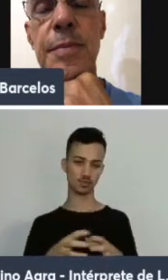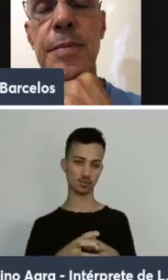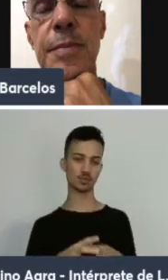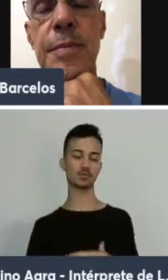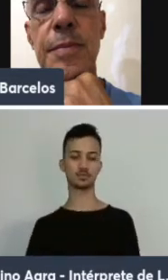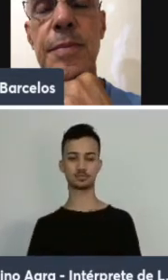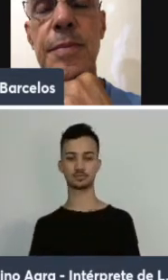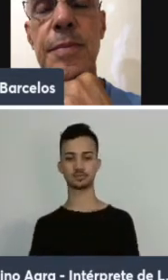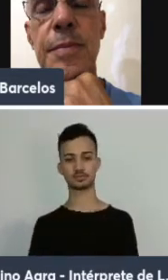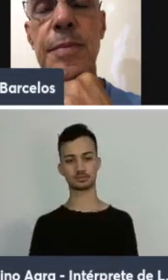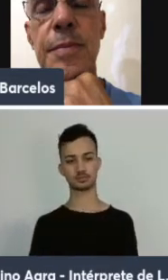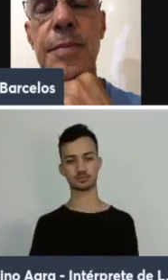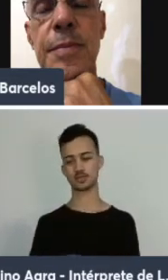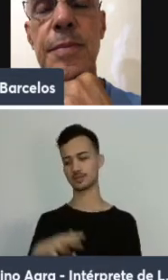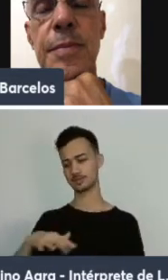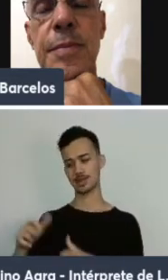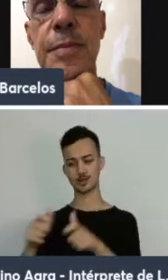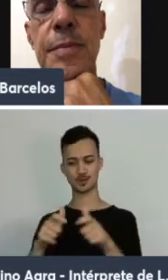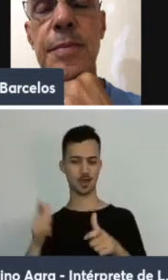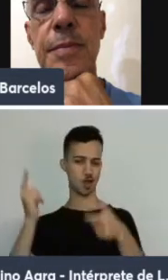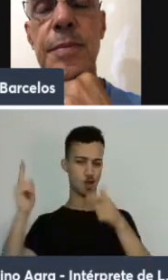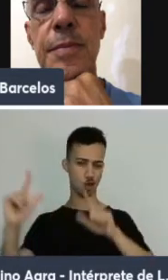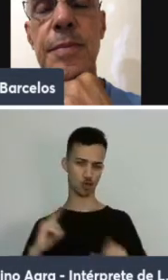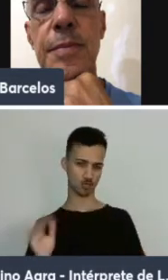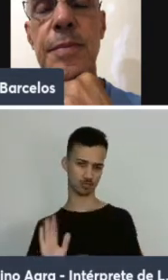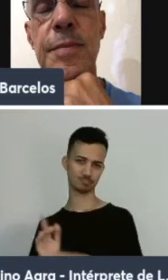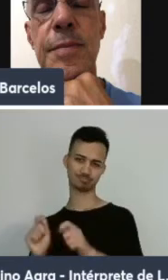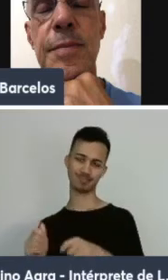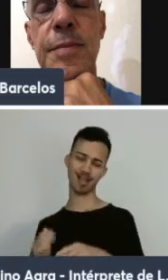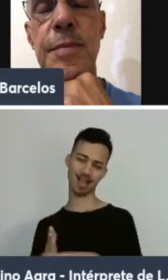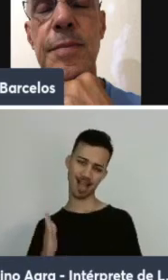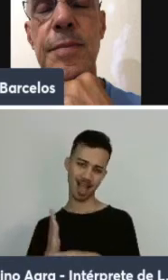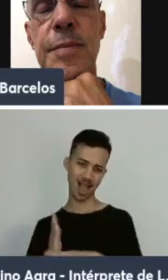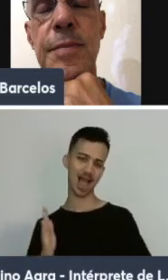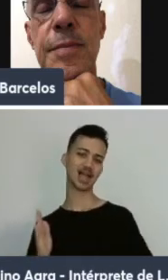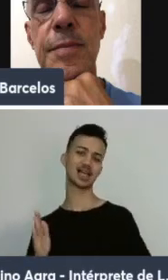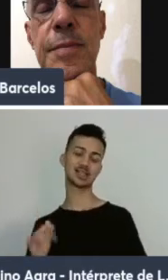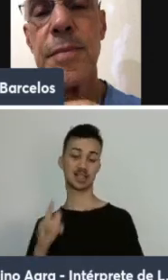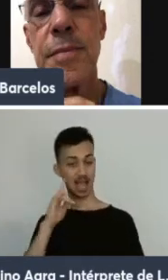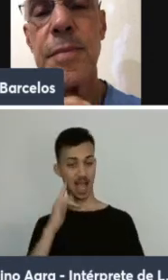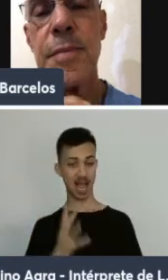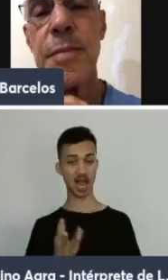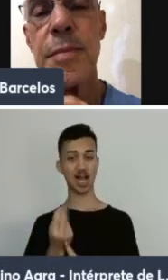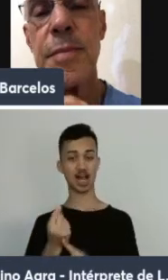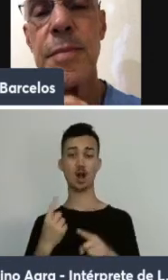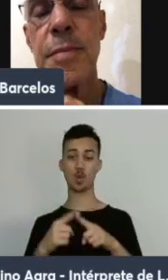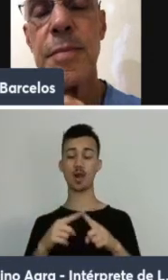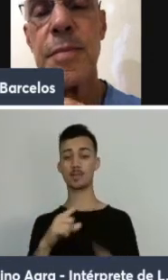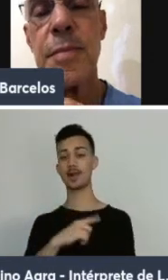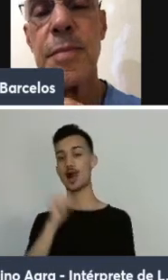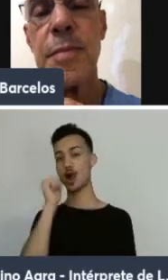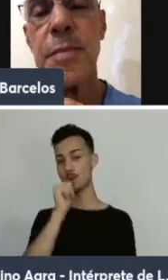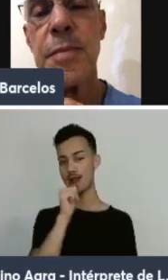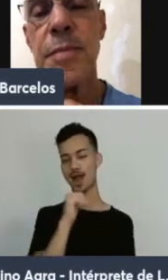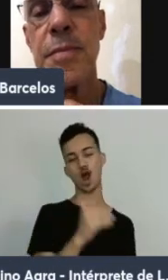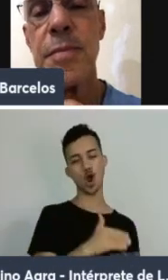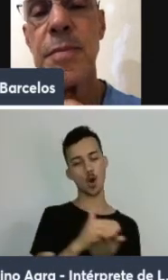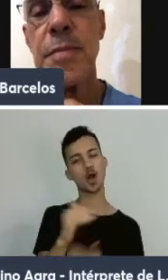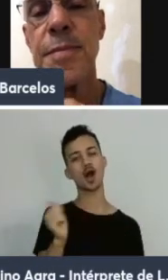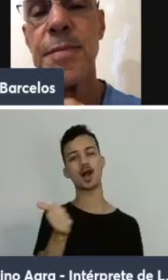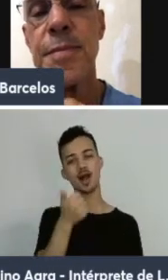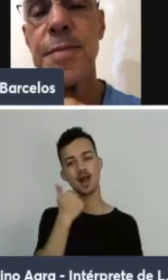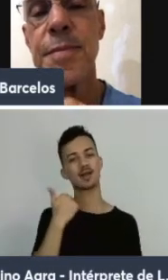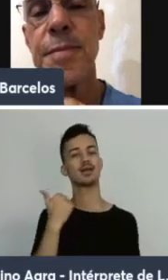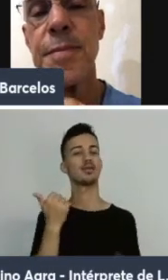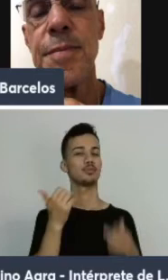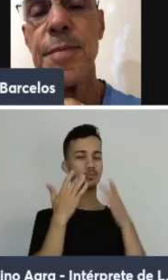que eram justamente esses filmes mais, né? E assim, em termos de arte, o que eu tinha eram as mulheres que estavam começando a se contar com um